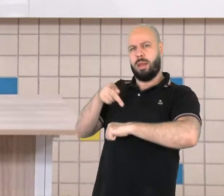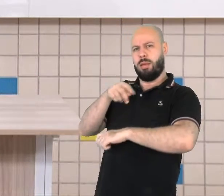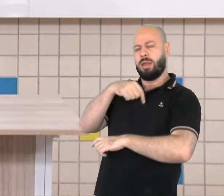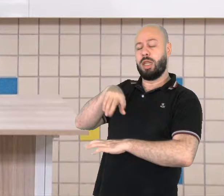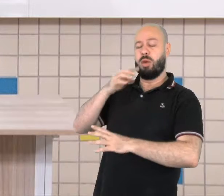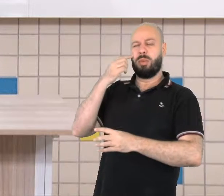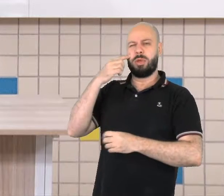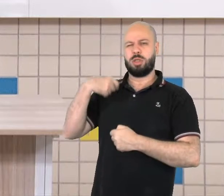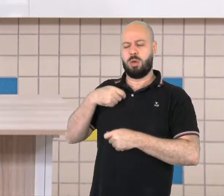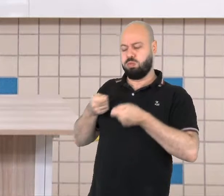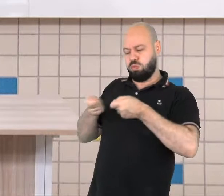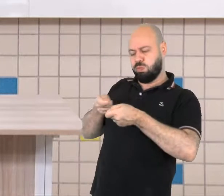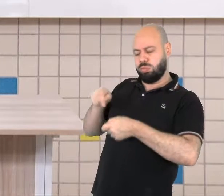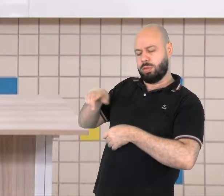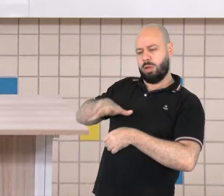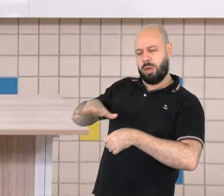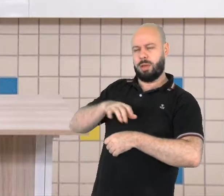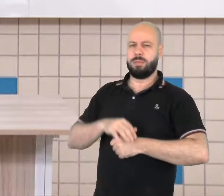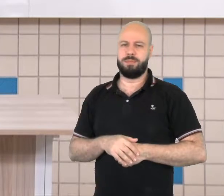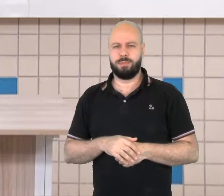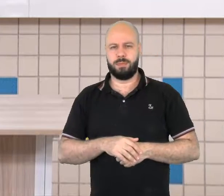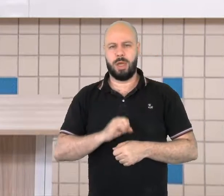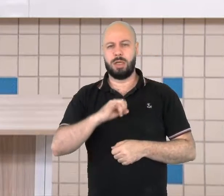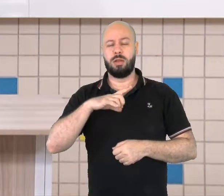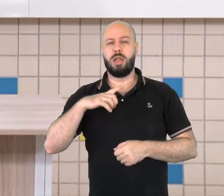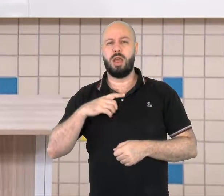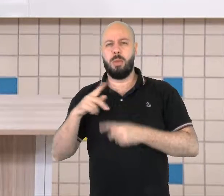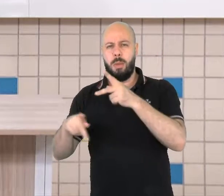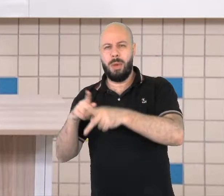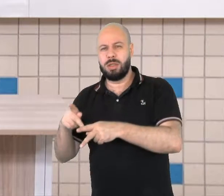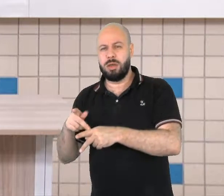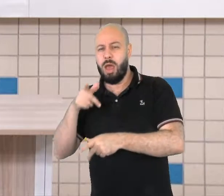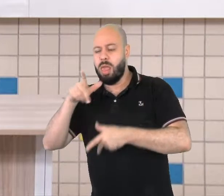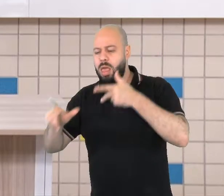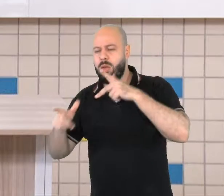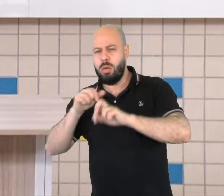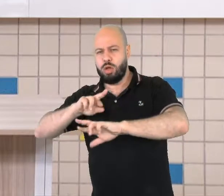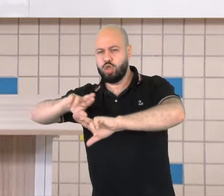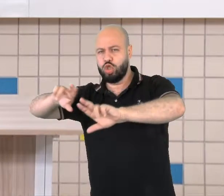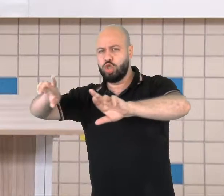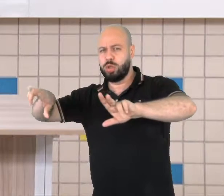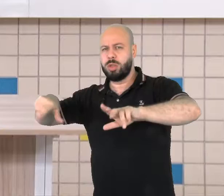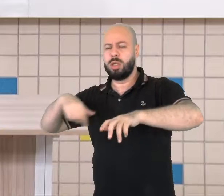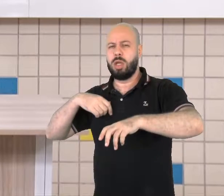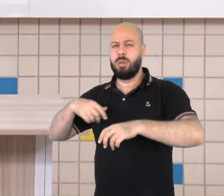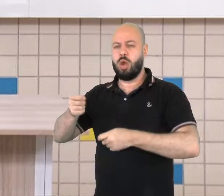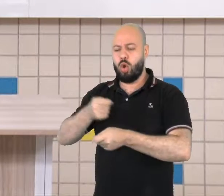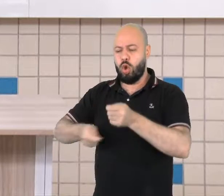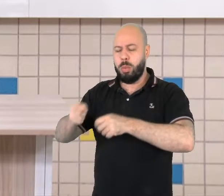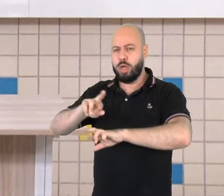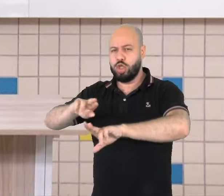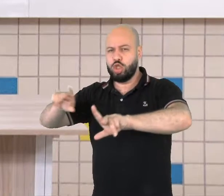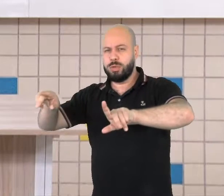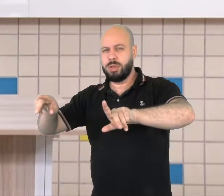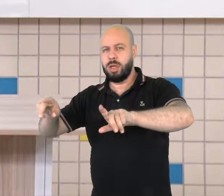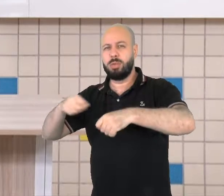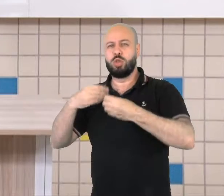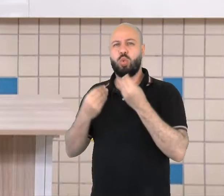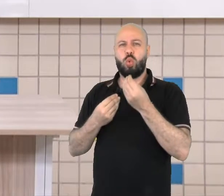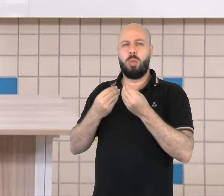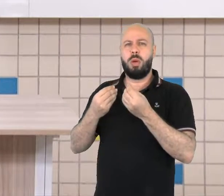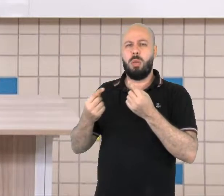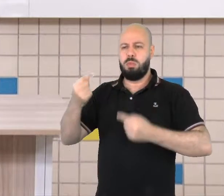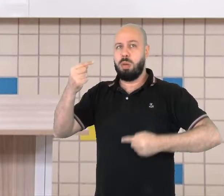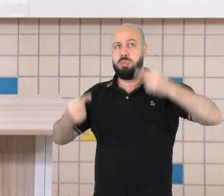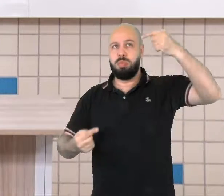território, tá? Se você tiver uma população que fala outra língua e tem outro tipo de economia, você vai começar a disputar